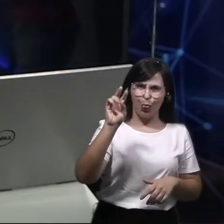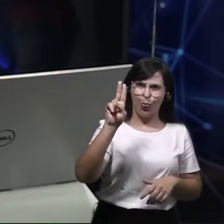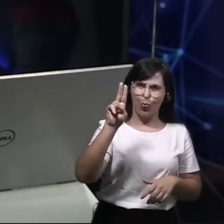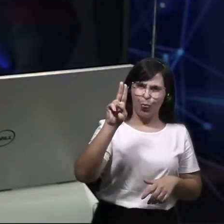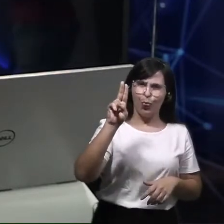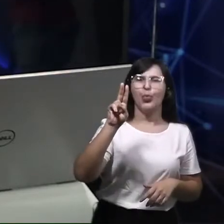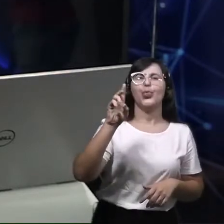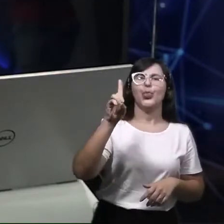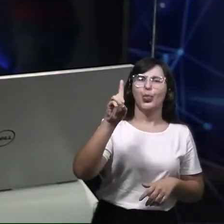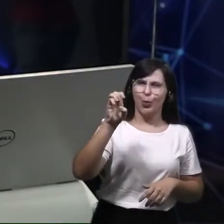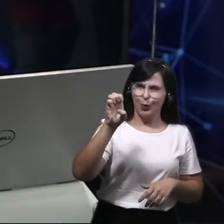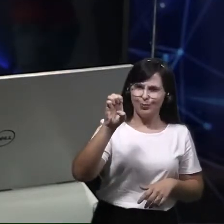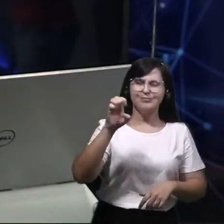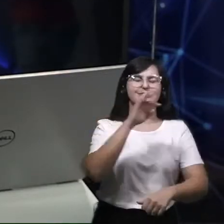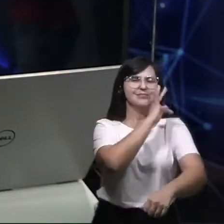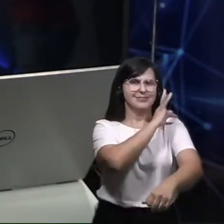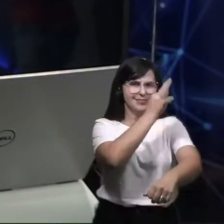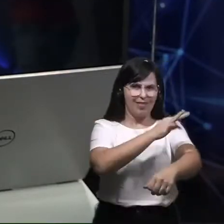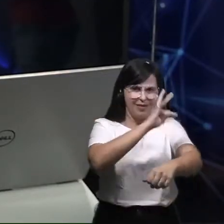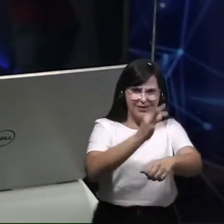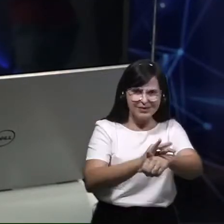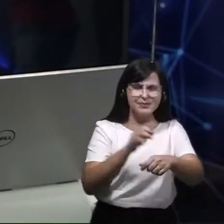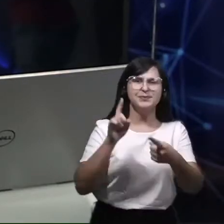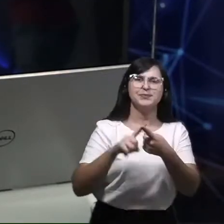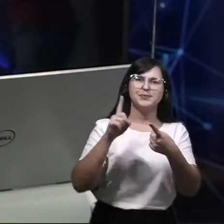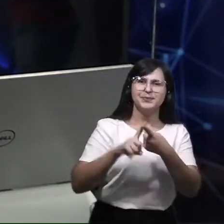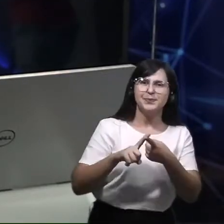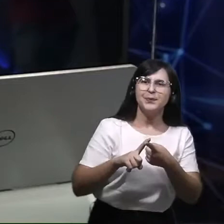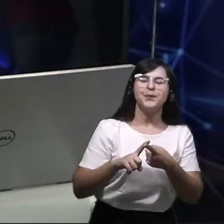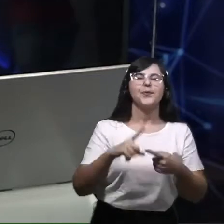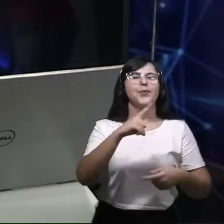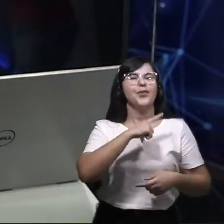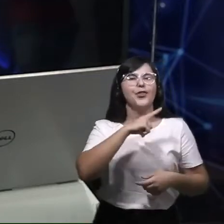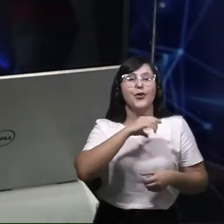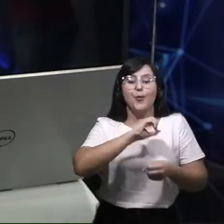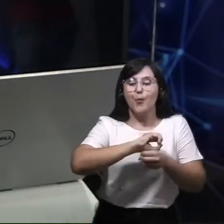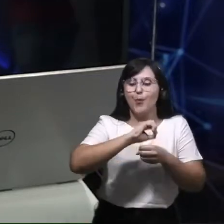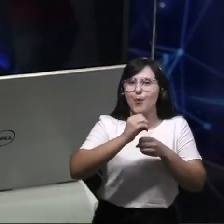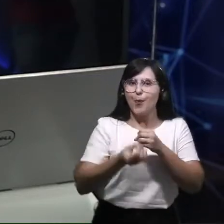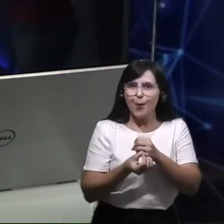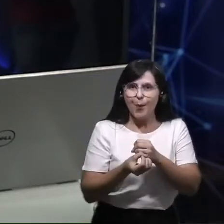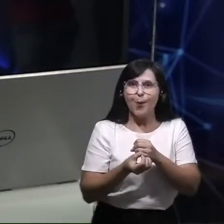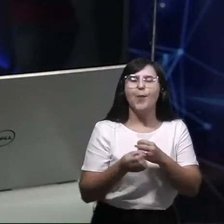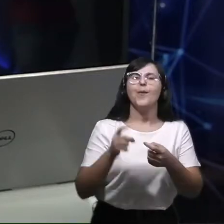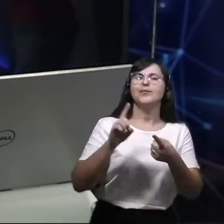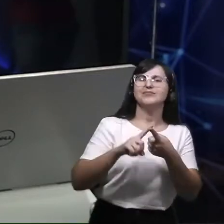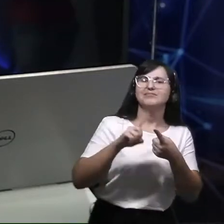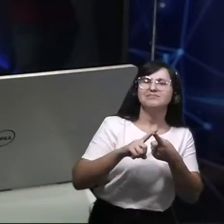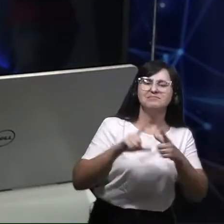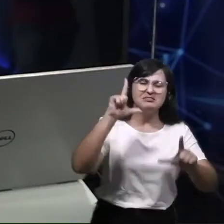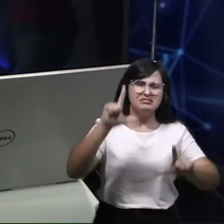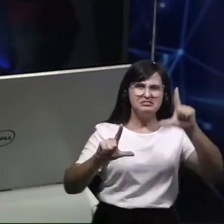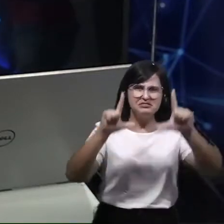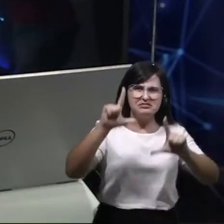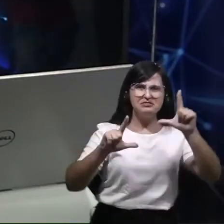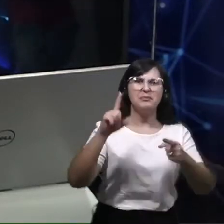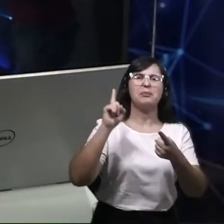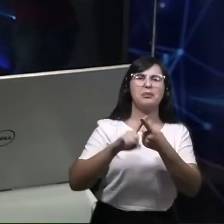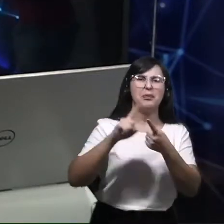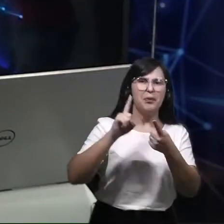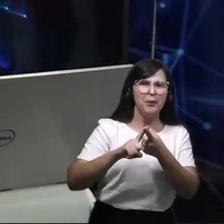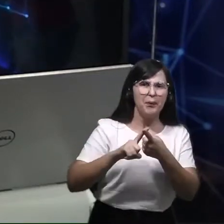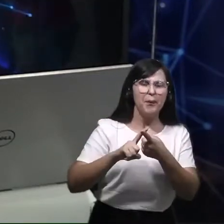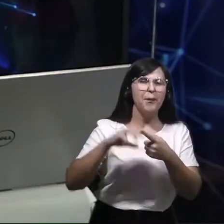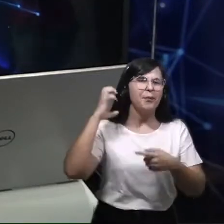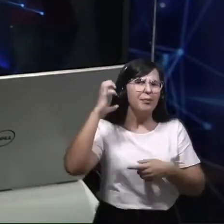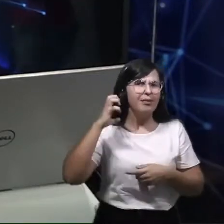Taquaritinga do Norte, Portal Comunicação e Mídia de Jataúba. Estamos ao vivo também pela TV Panelas, pela Rede Nordeste de Pernambuco